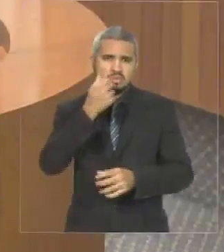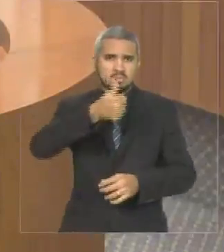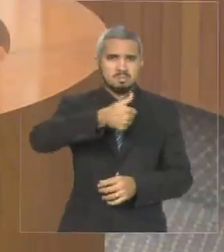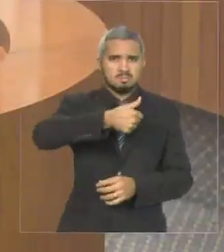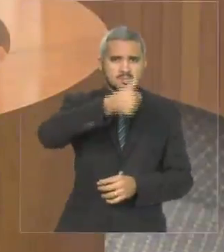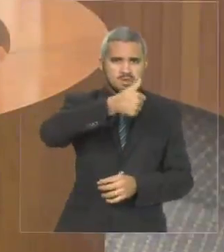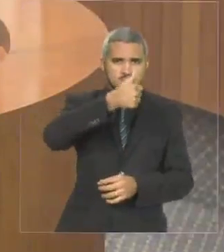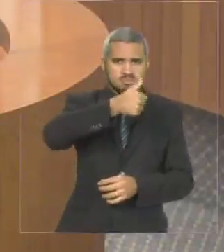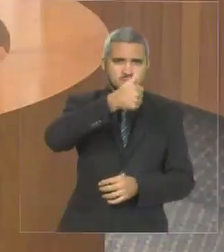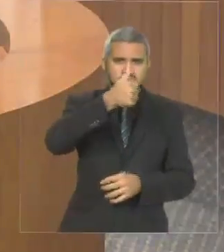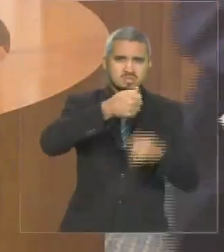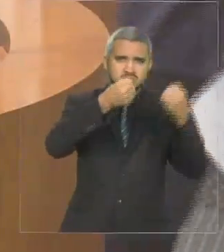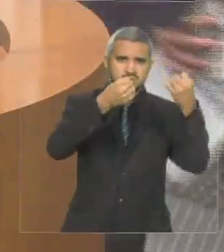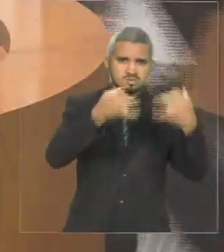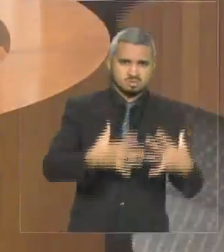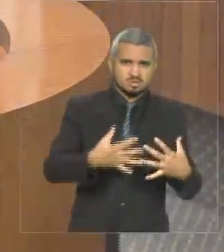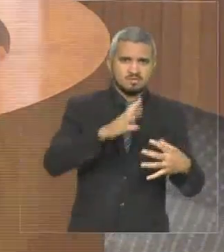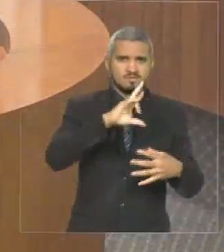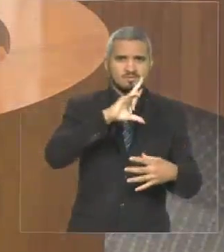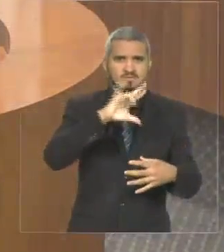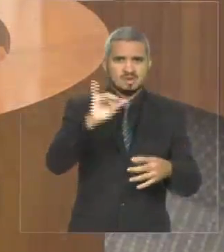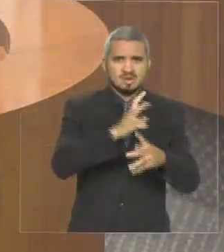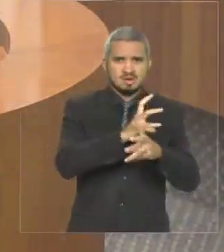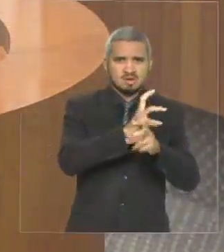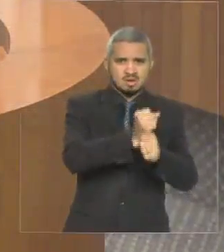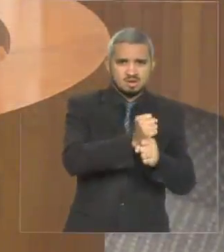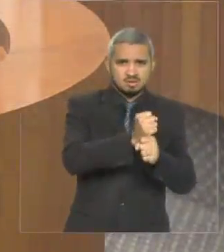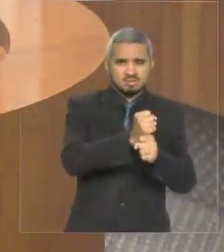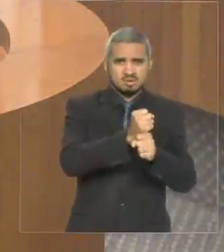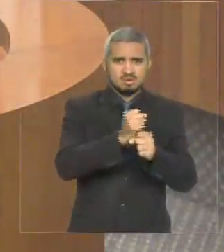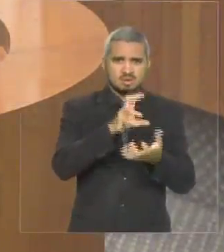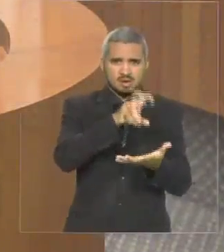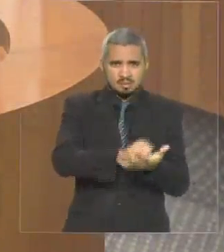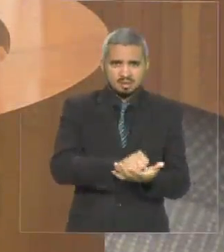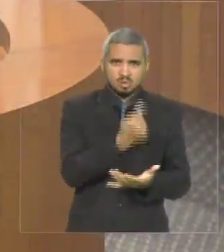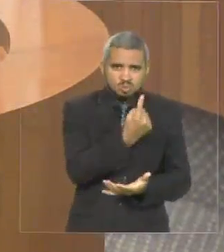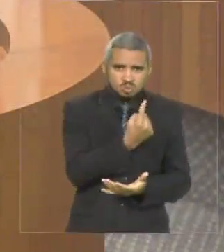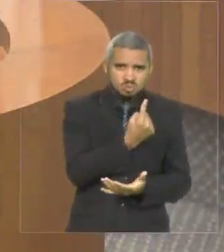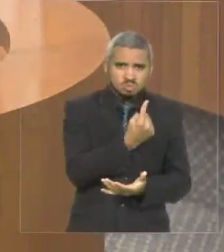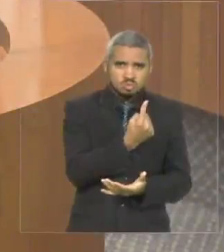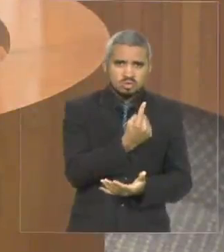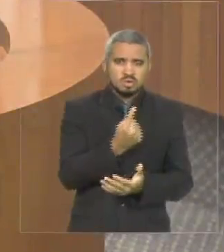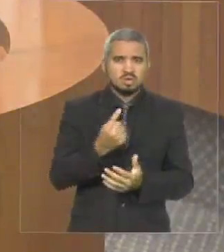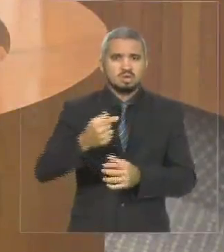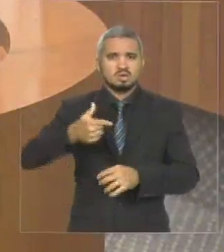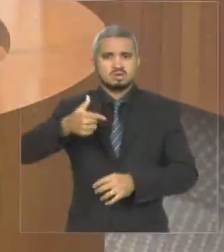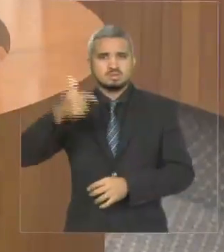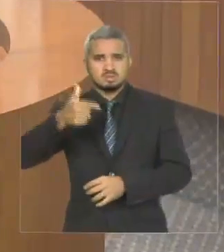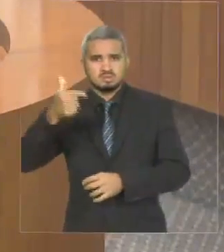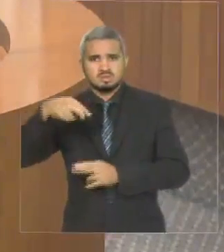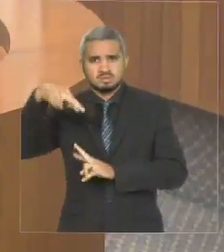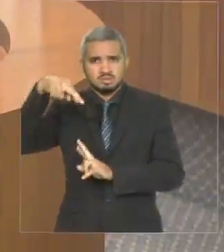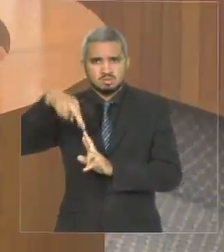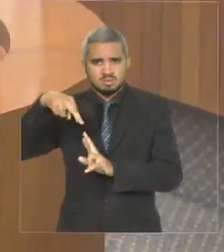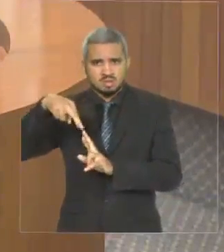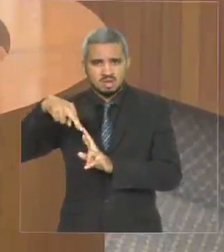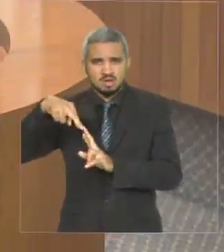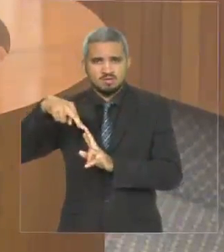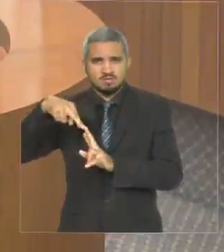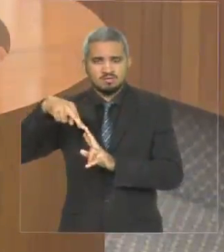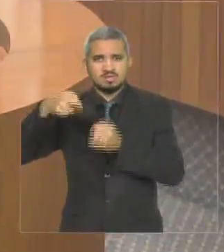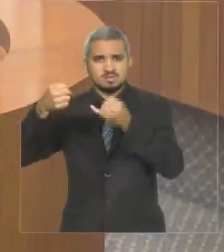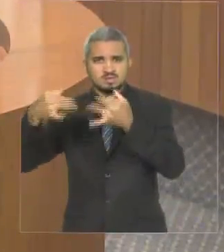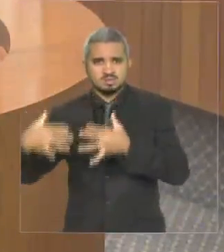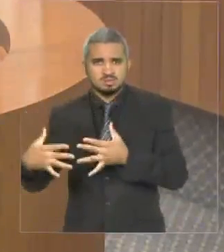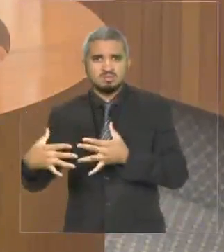diz que será calculada sobre o vencimento dessa matrícula. E o parágrafo 2º, que faz referência ao parágrafo 1º,